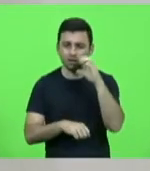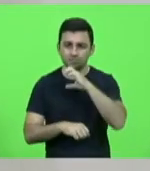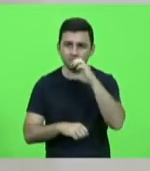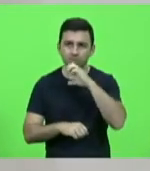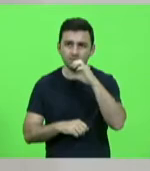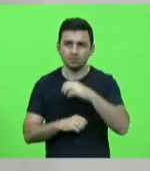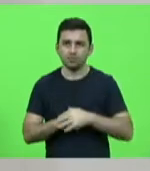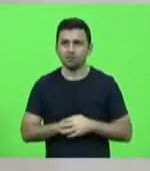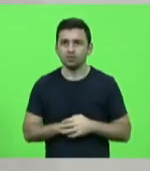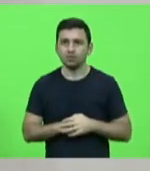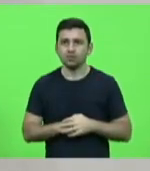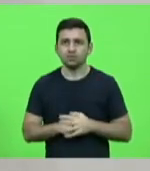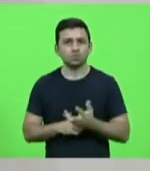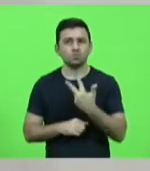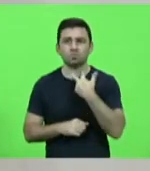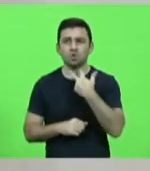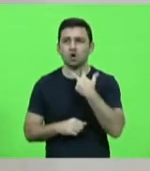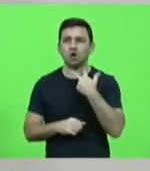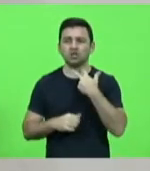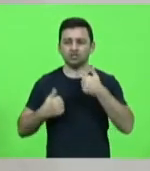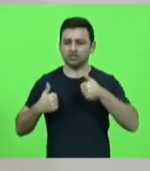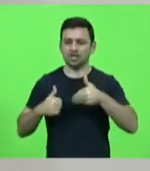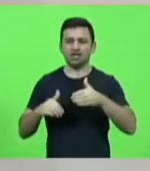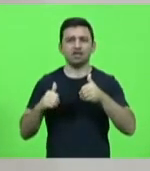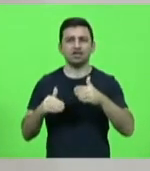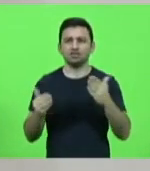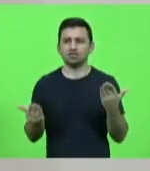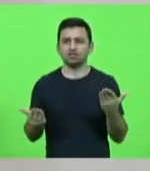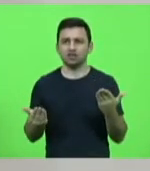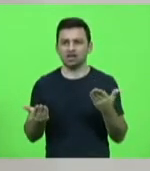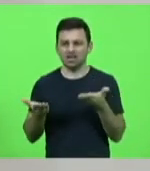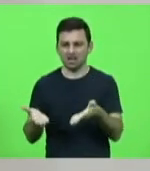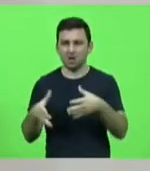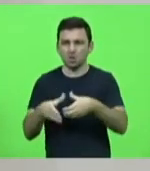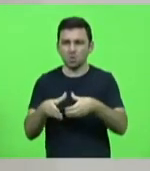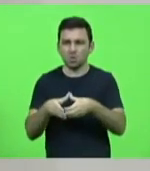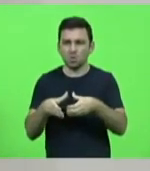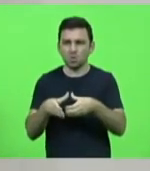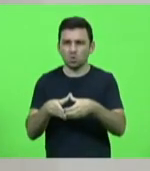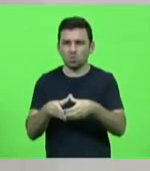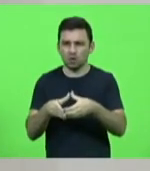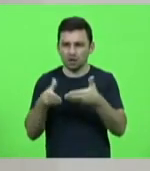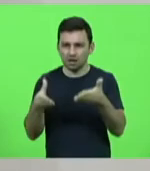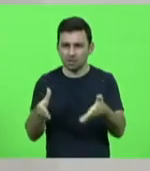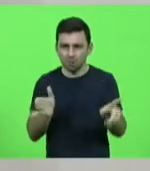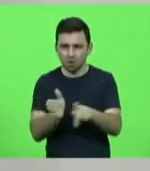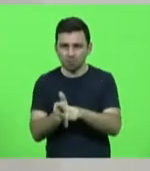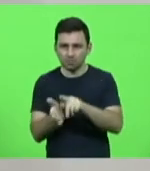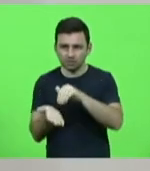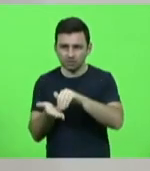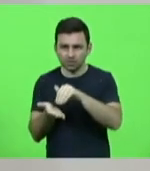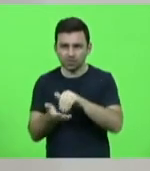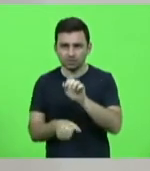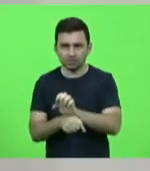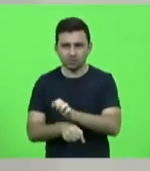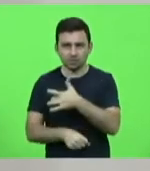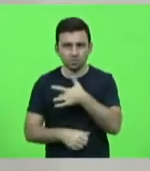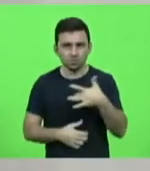não podemos mais permitir que esse grupo que ainda está dentro da Secretaria de Estado de